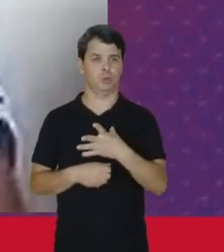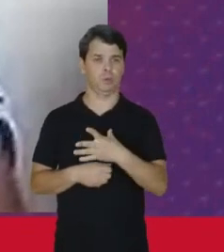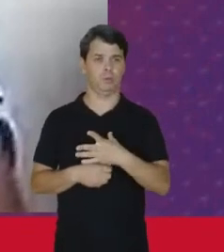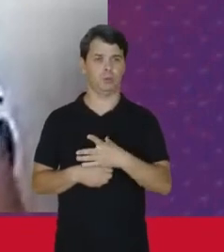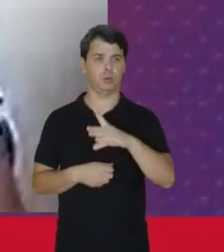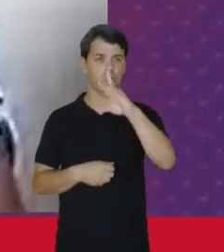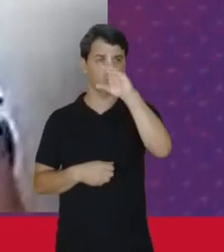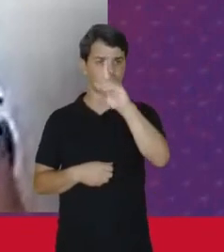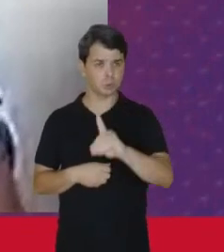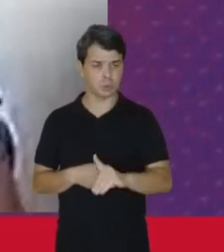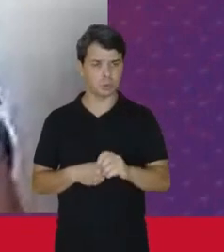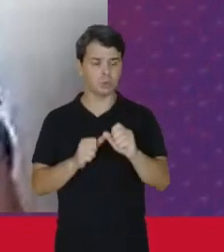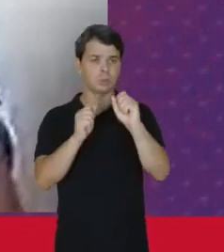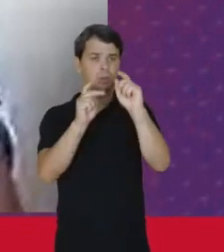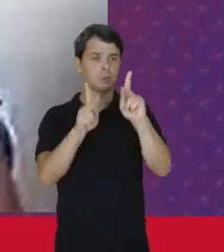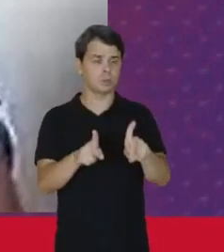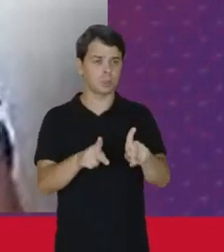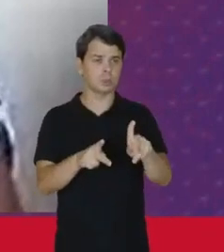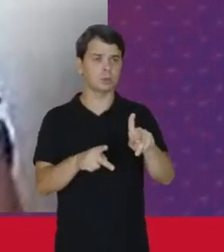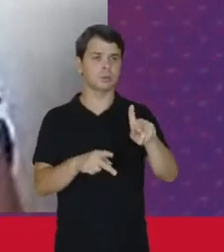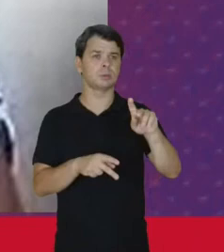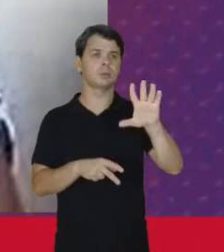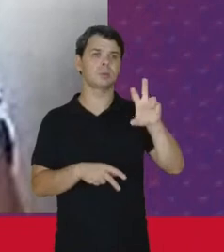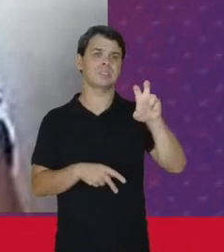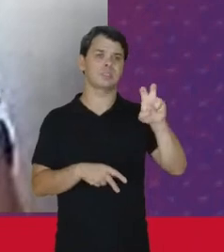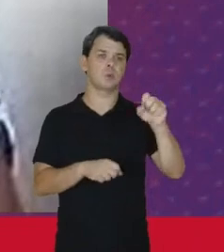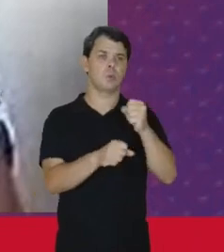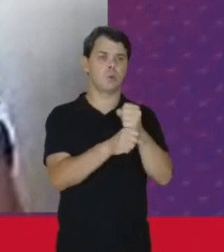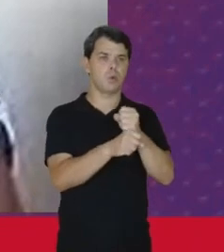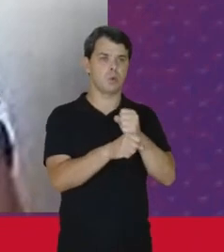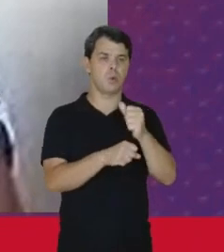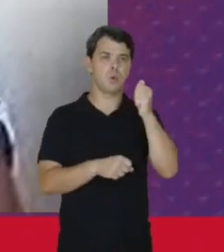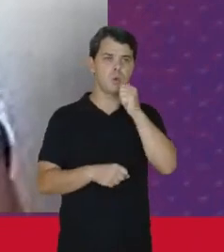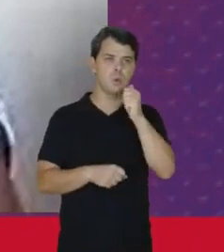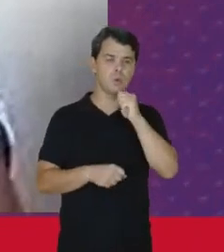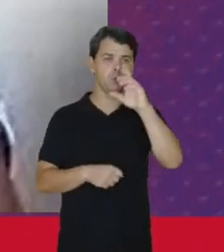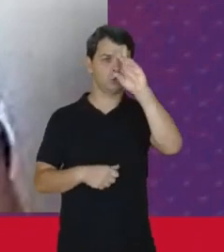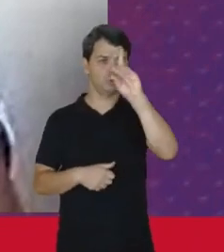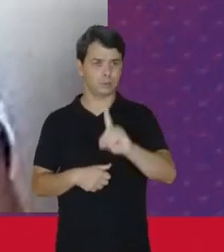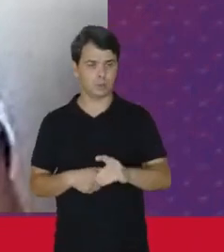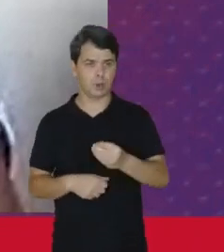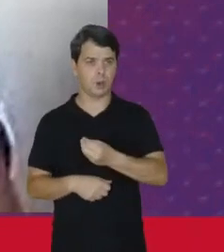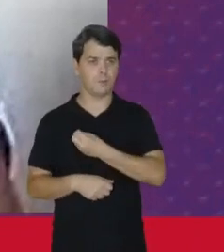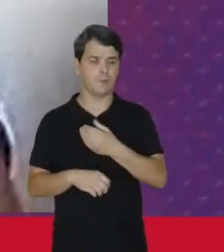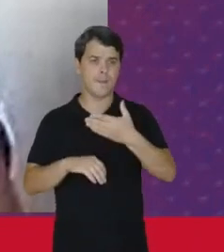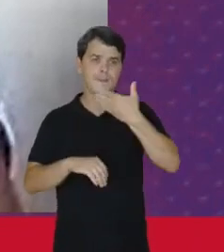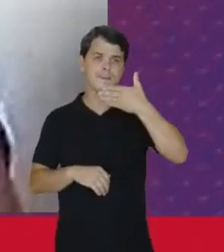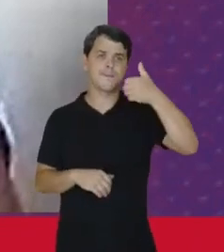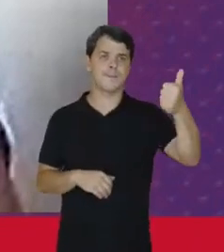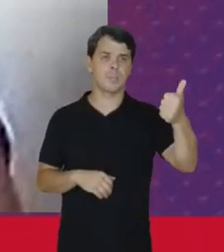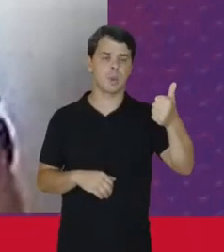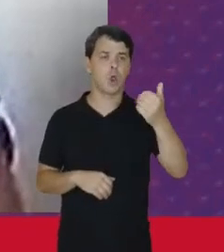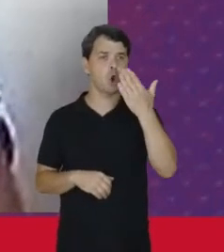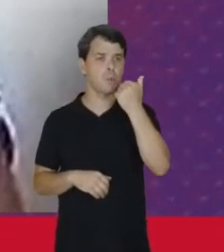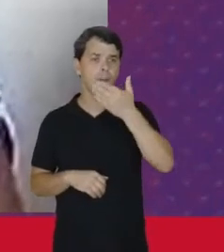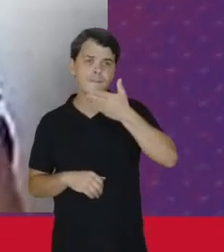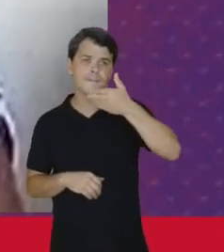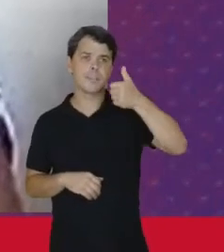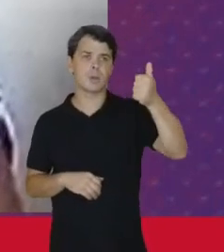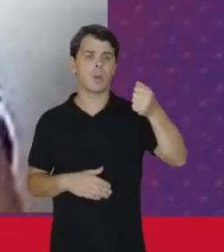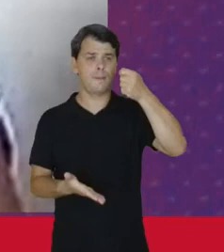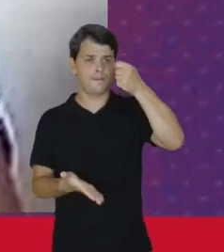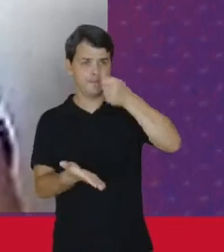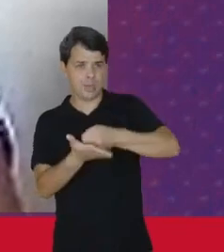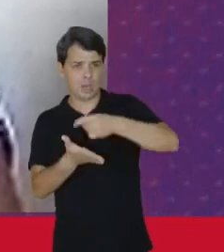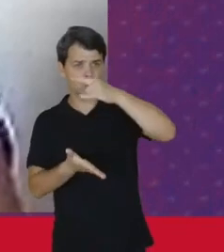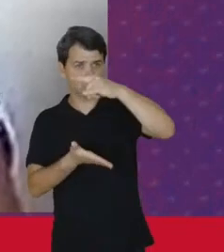O direito de se aposentar com 55 anos, nós mulheres, o direito de viver melhor, né, comer melhor, pagar